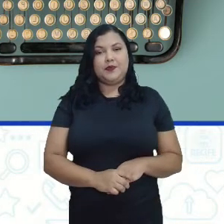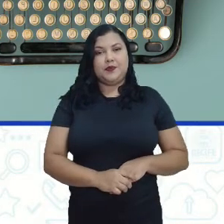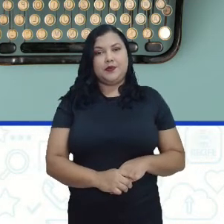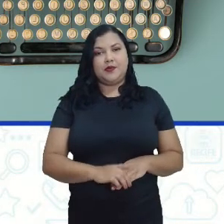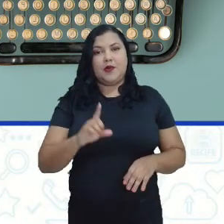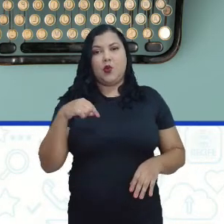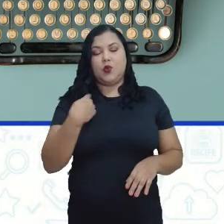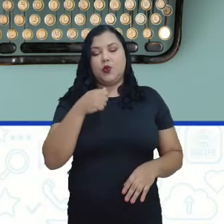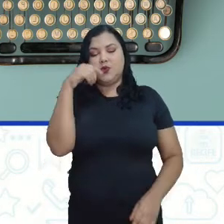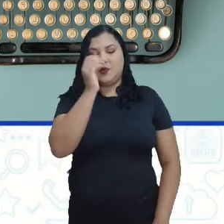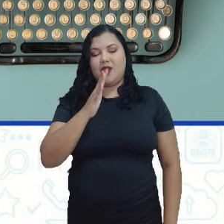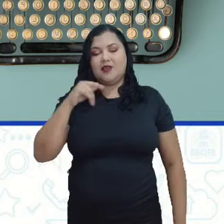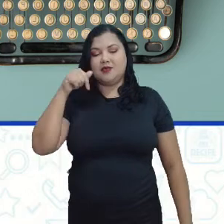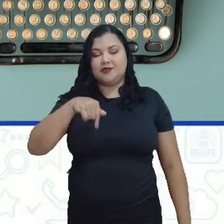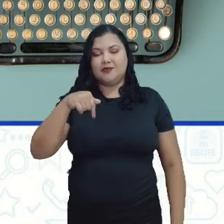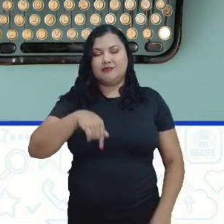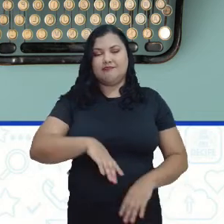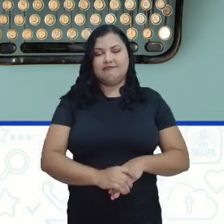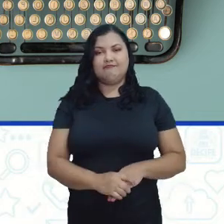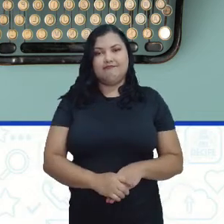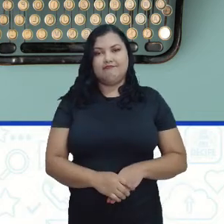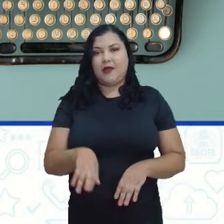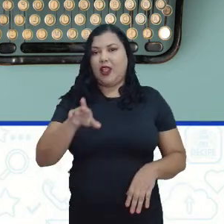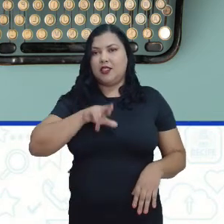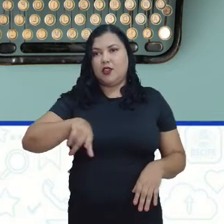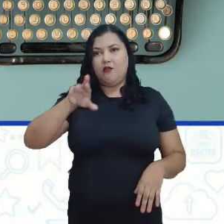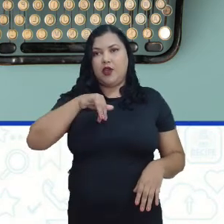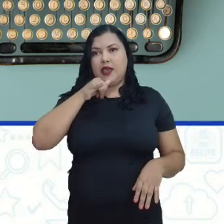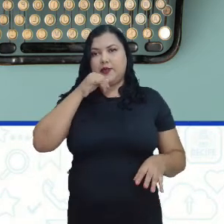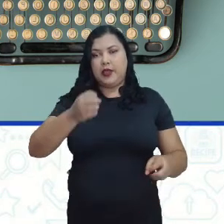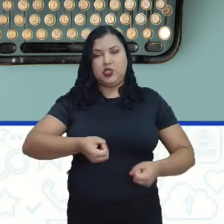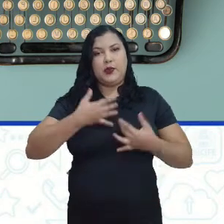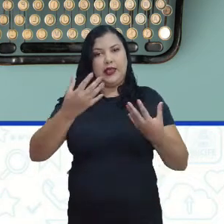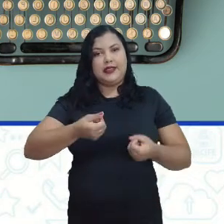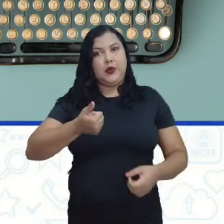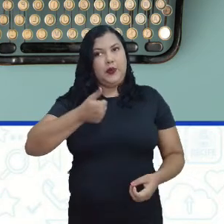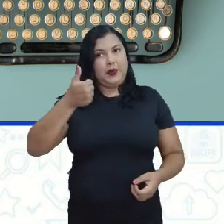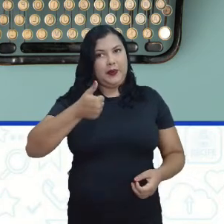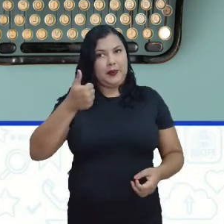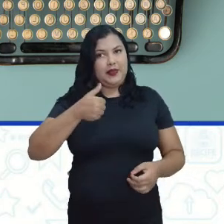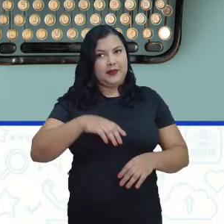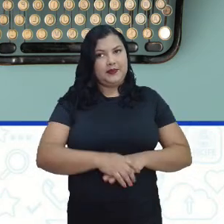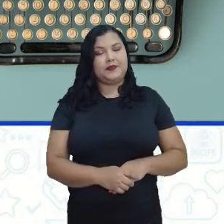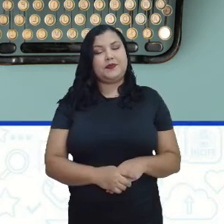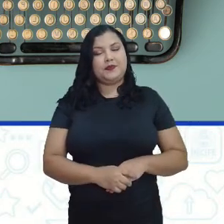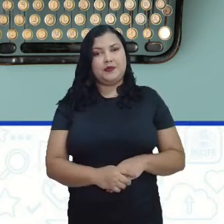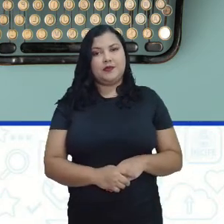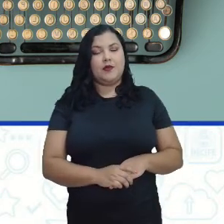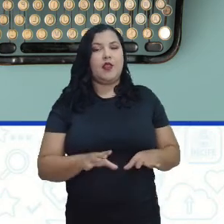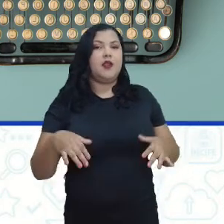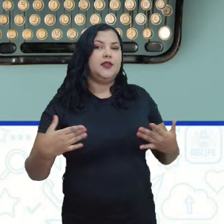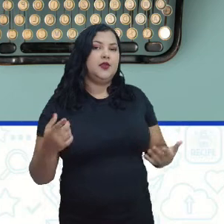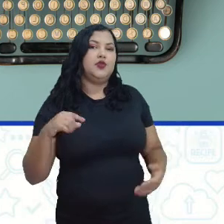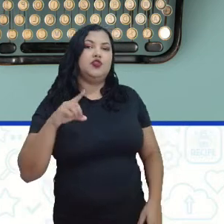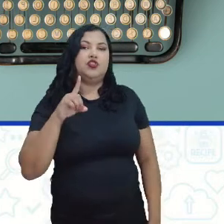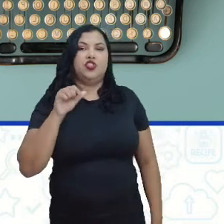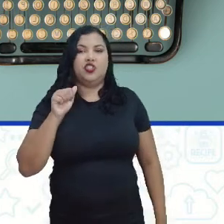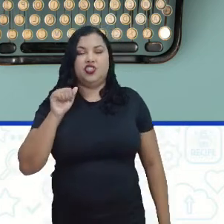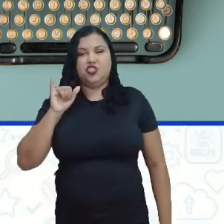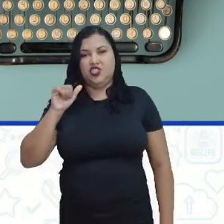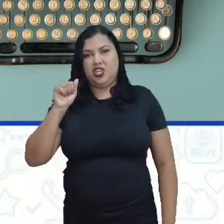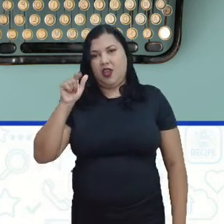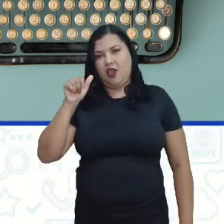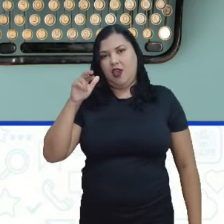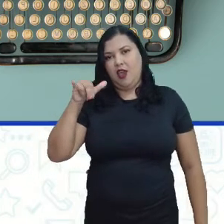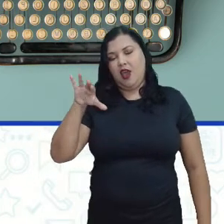do nosso Brasil colônia. Não foi a primeira expressão do Brasil enquanto Brasil, né? Visto que os diários eram feitos